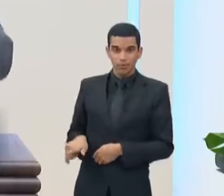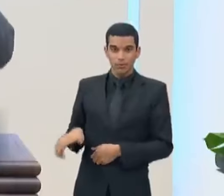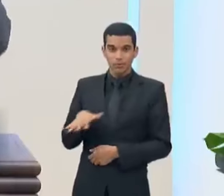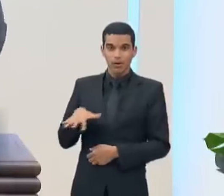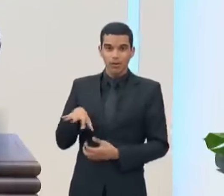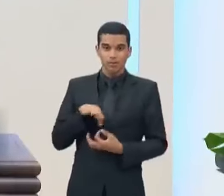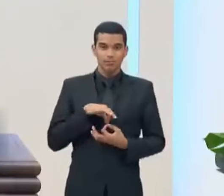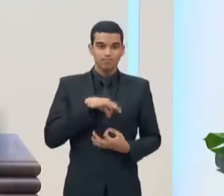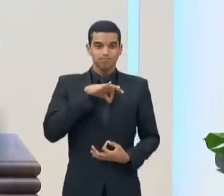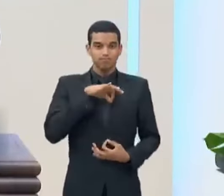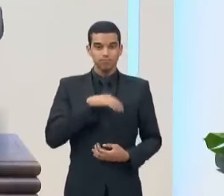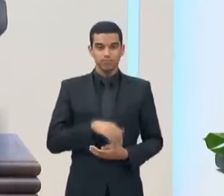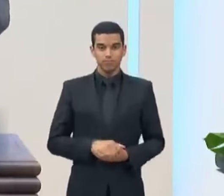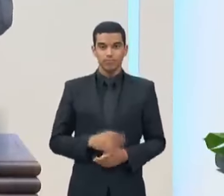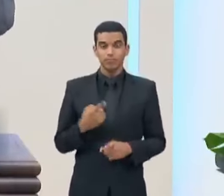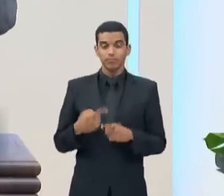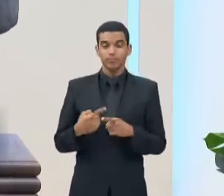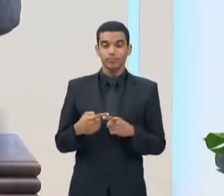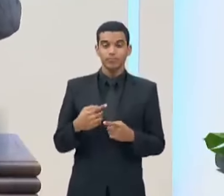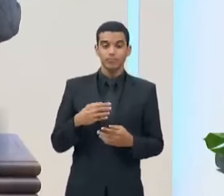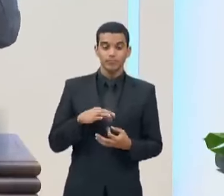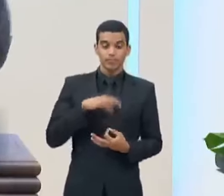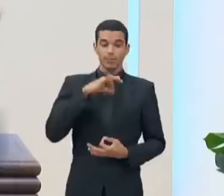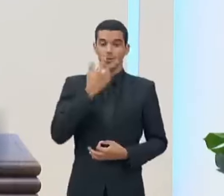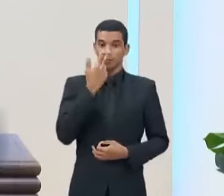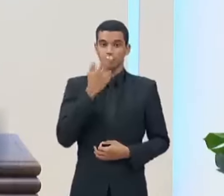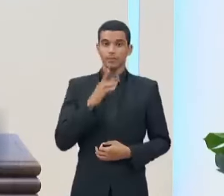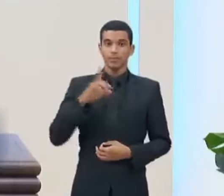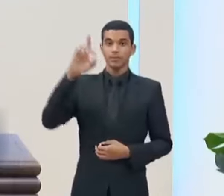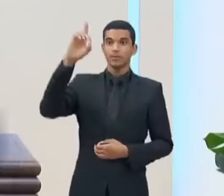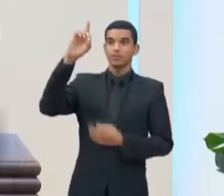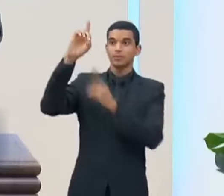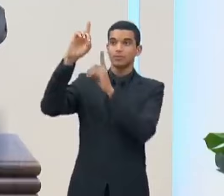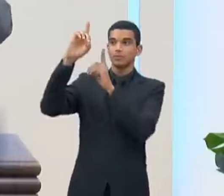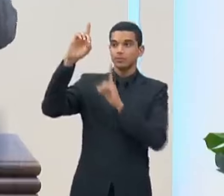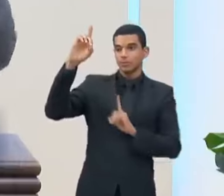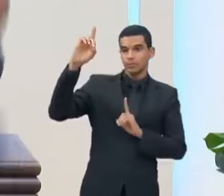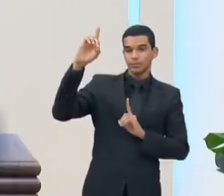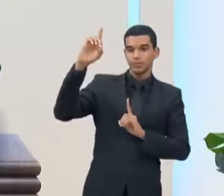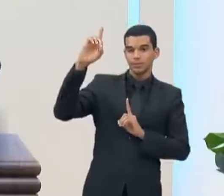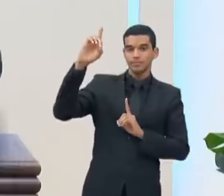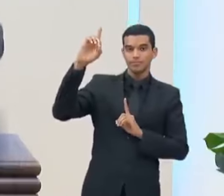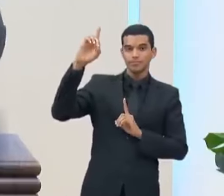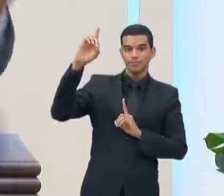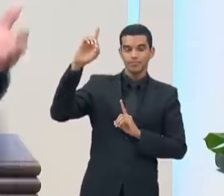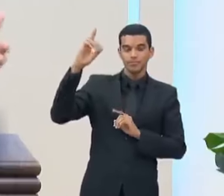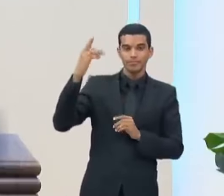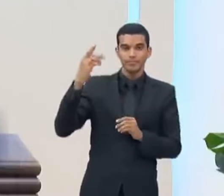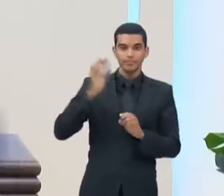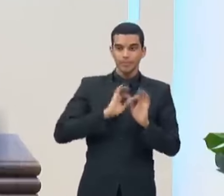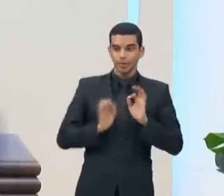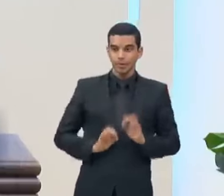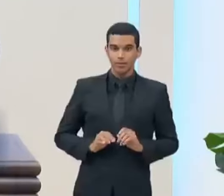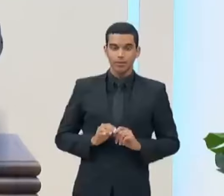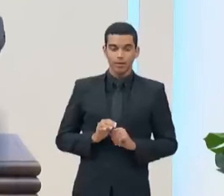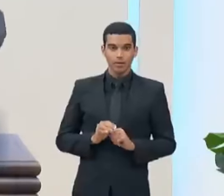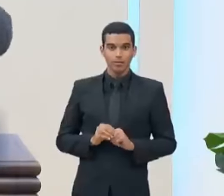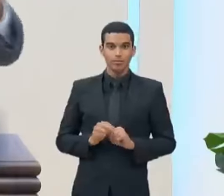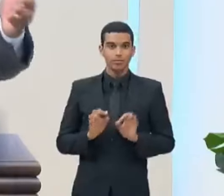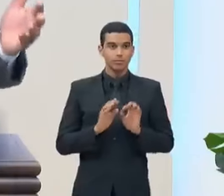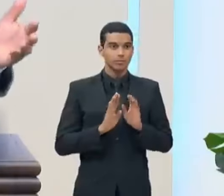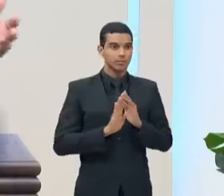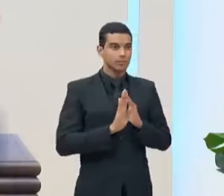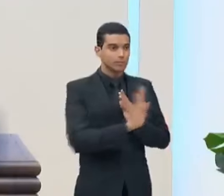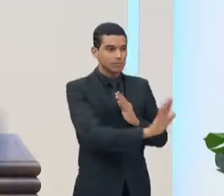o homem ficava sem comunhão com Deus, distante de Deus, não só da sua família, não só